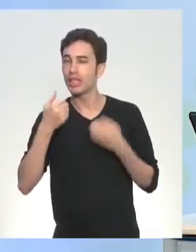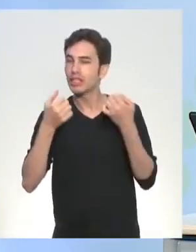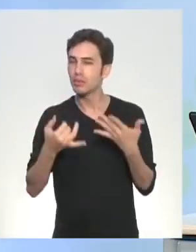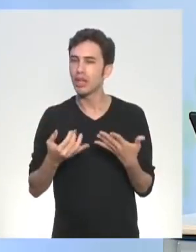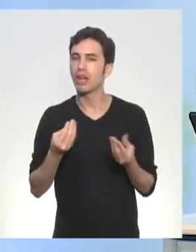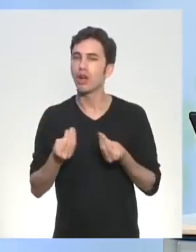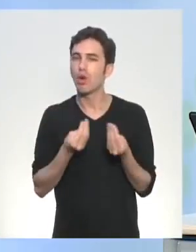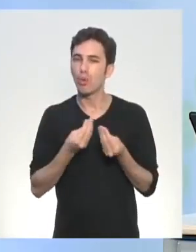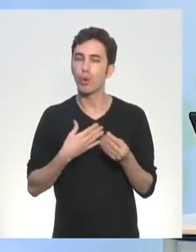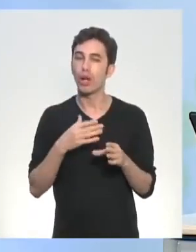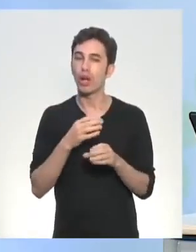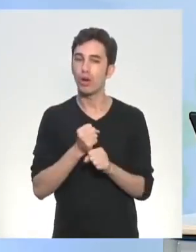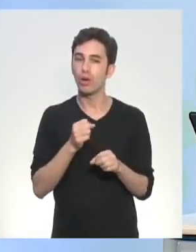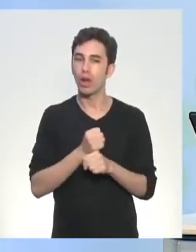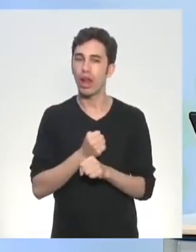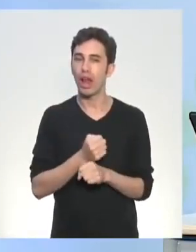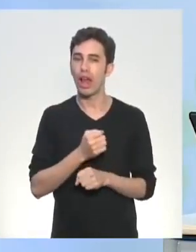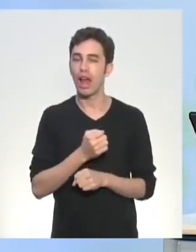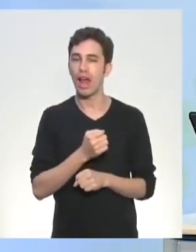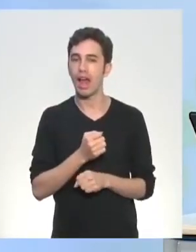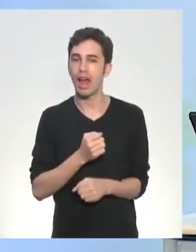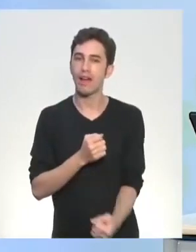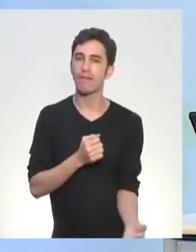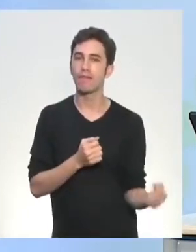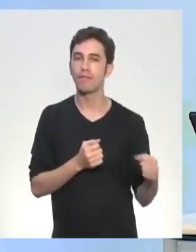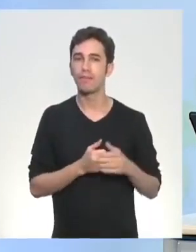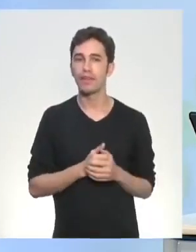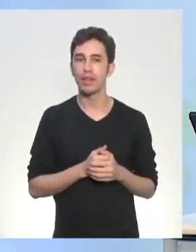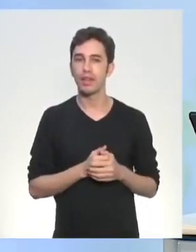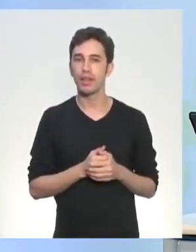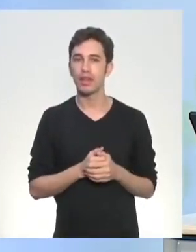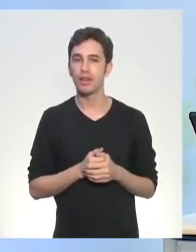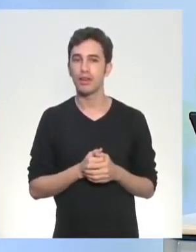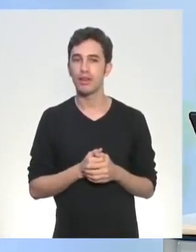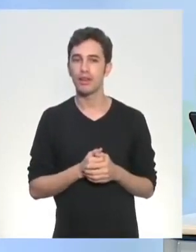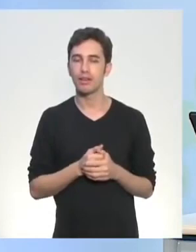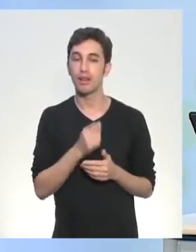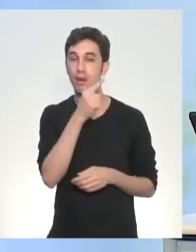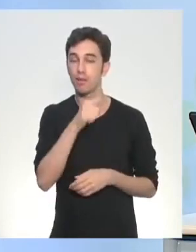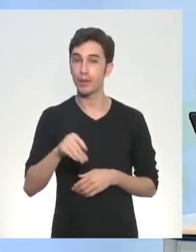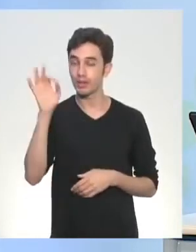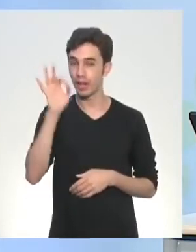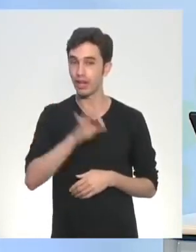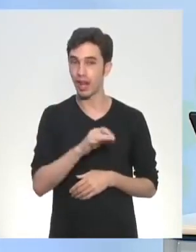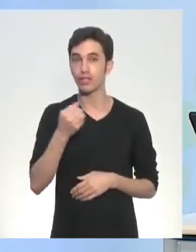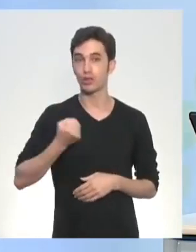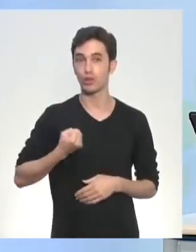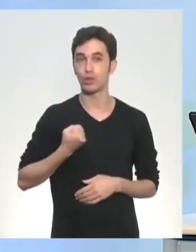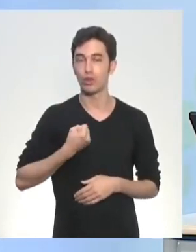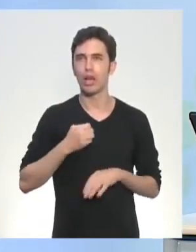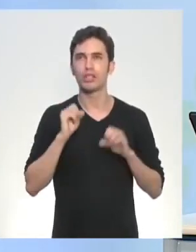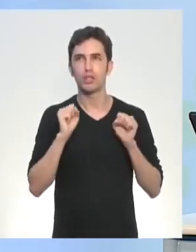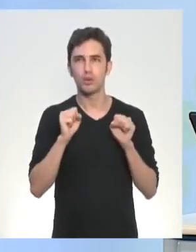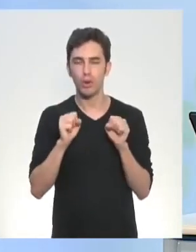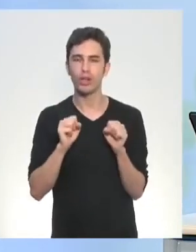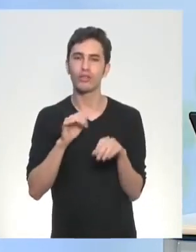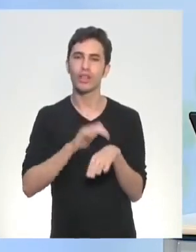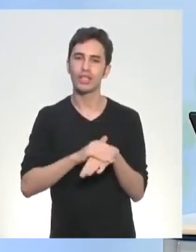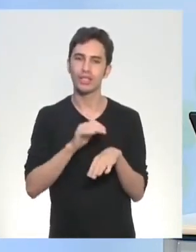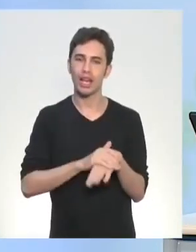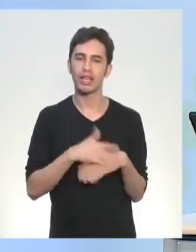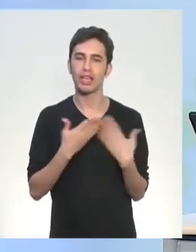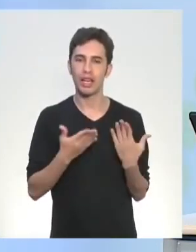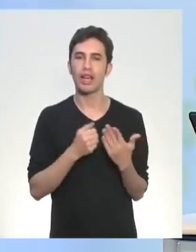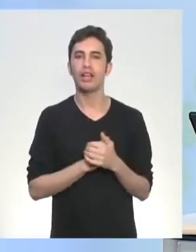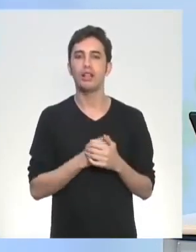de um número. Só lembrando que quando a gente calcula a porcentagem de um número, a gente poderia usar aquela transformação em decimal, que o professor gosta de fazer e depois multiplicar